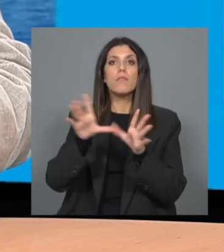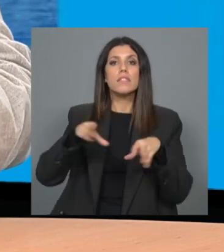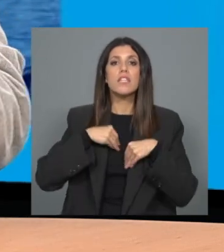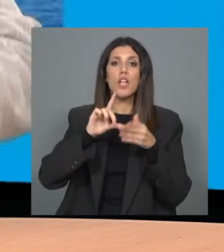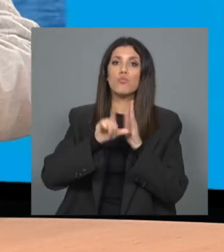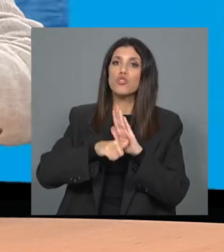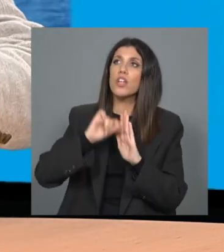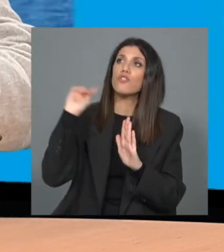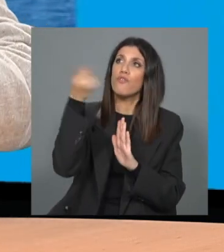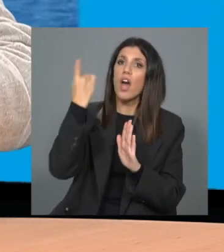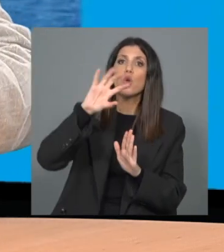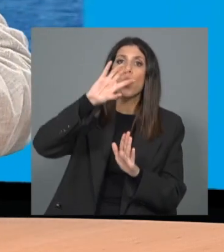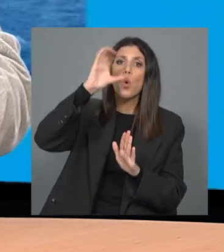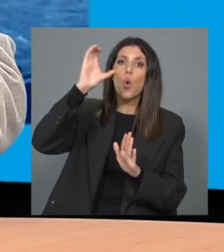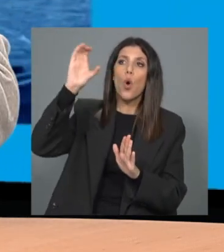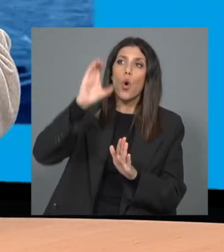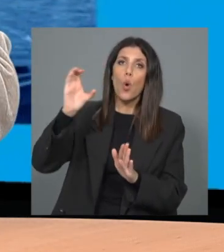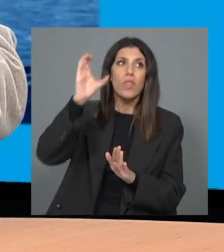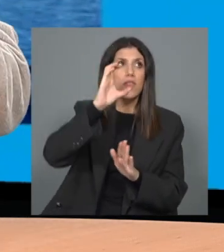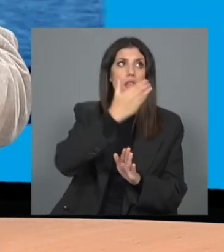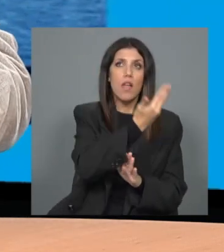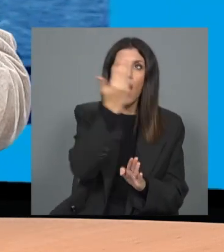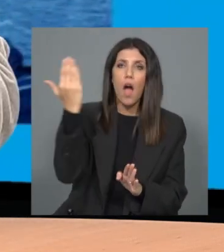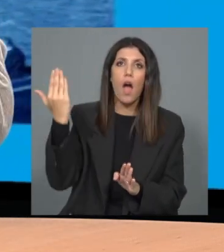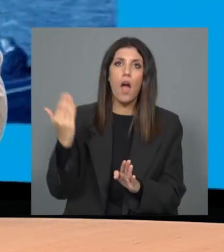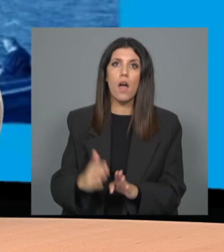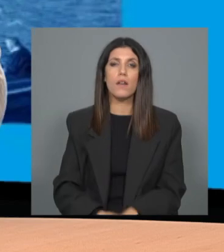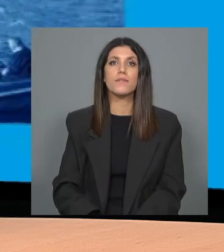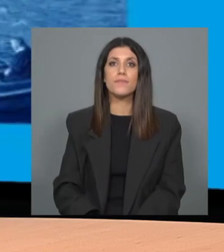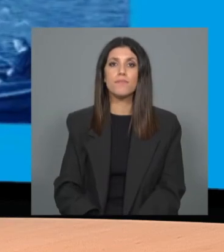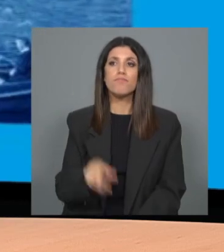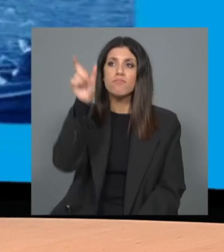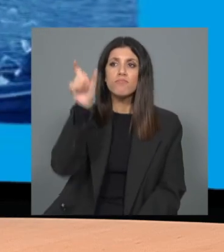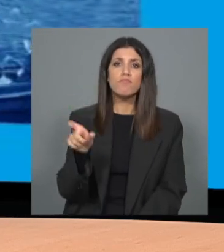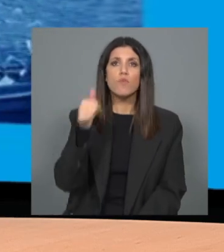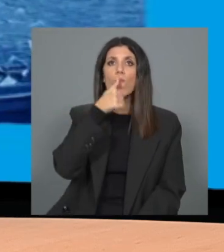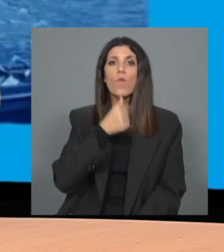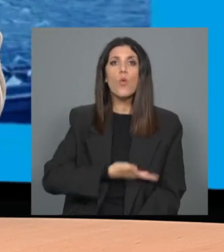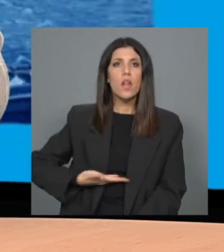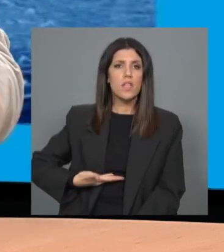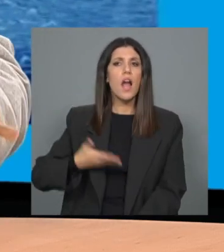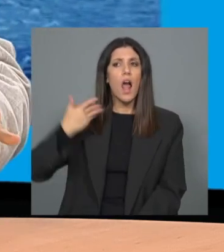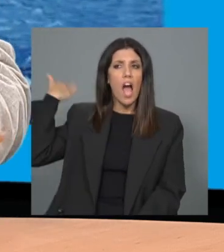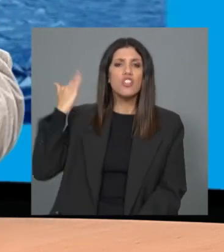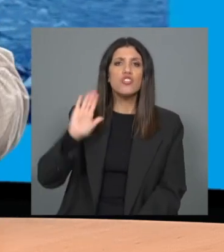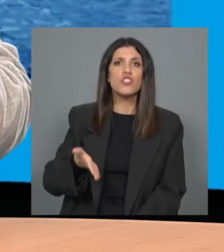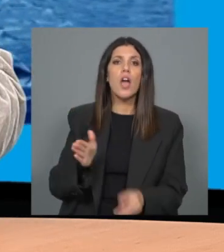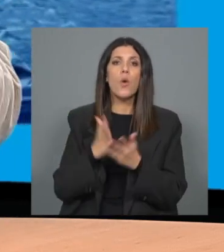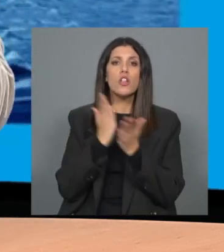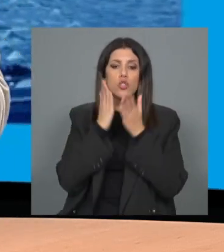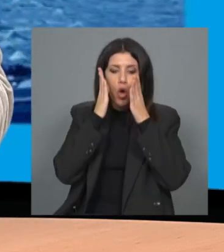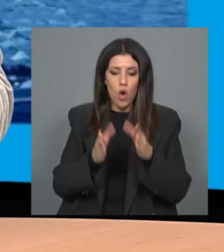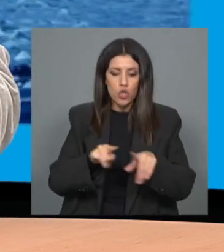continentes. Isso já o cardeal Tolentino fazia até como bibliotecário da Santa Sé. Não estava fechado naquele espaço, procurava levar